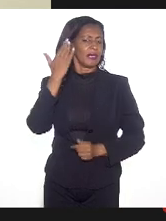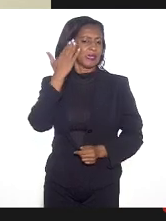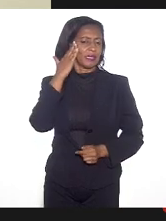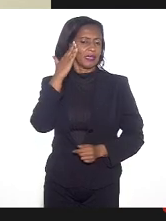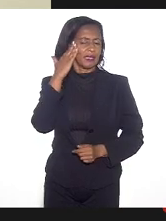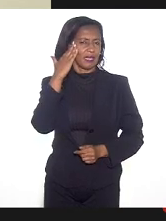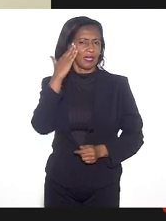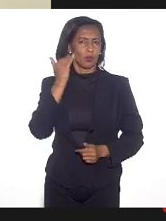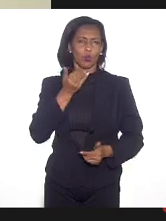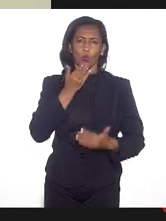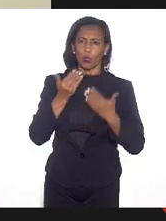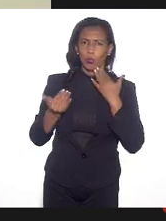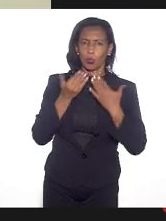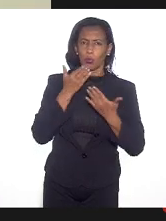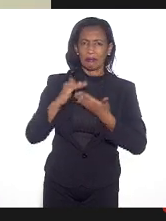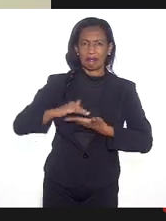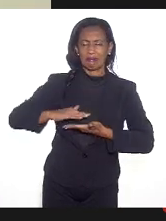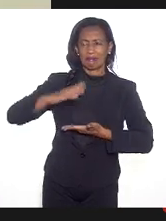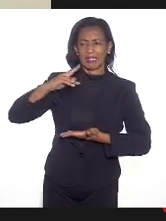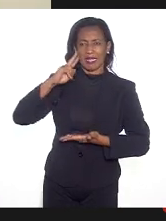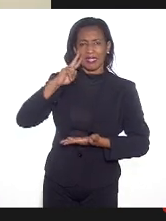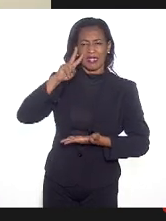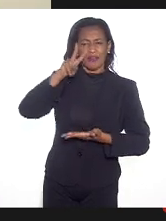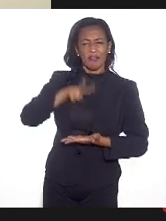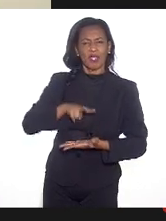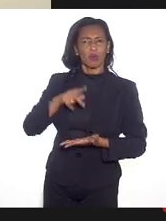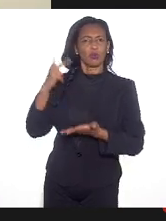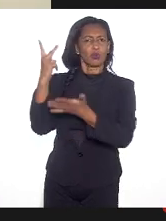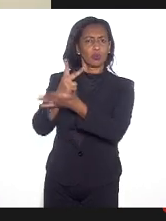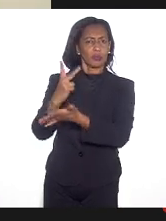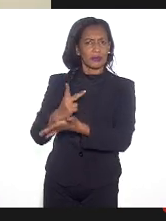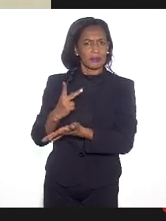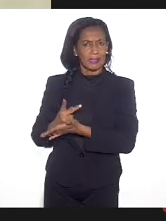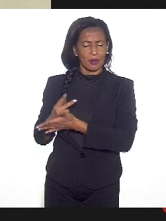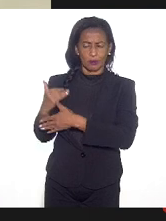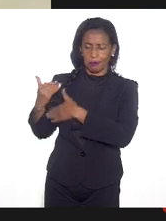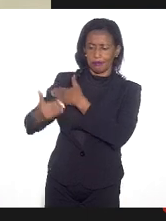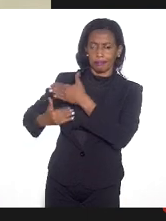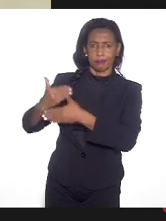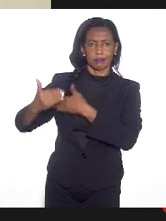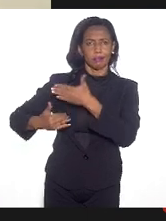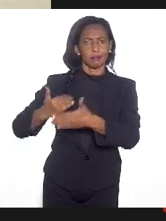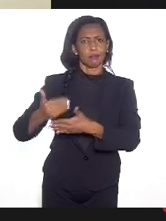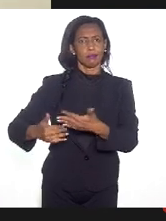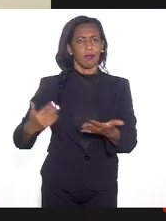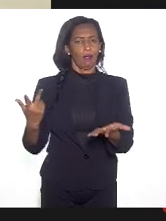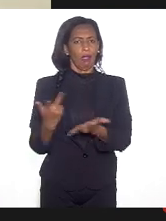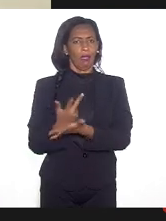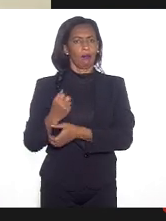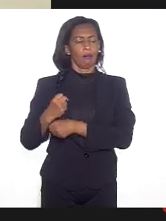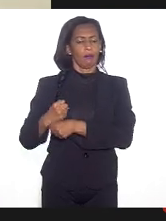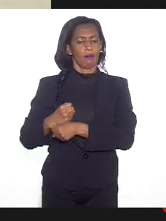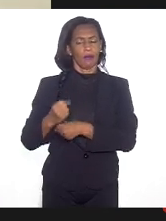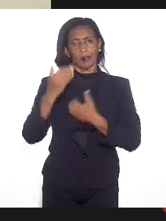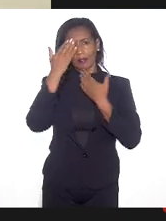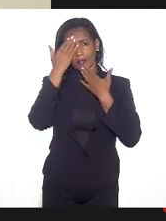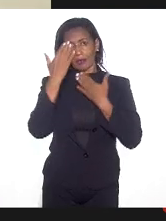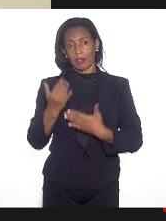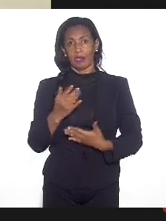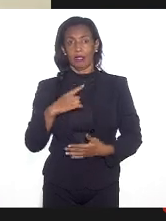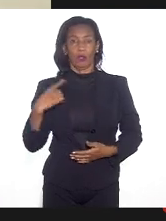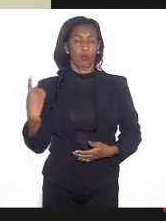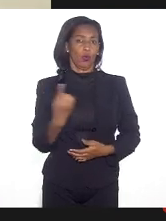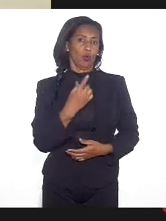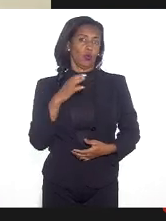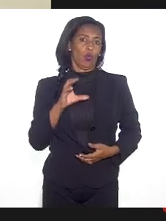todas as demandas e revendo todas as injustiças que vêm sendo feitas ao longo desses anos. Quero agradecer ao nosso